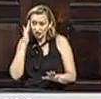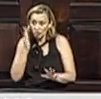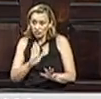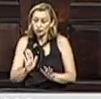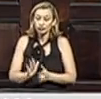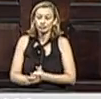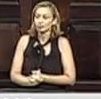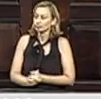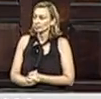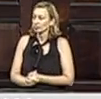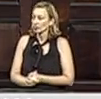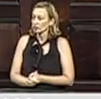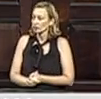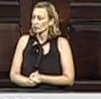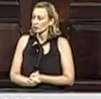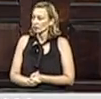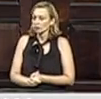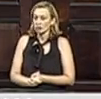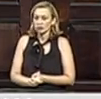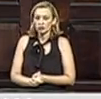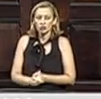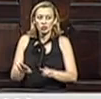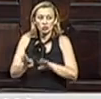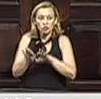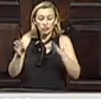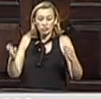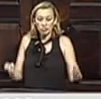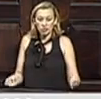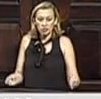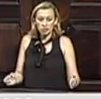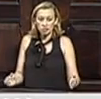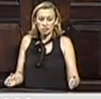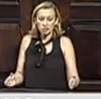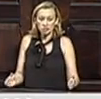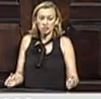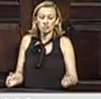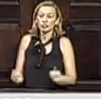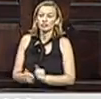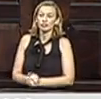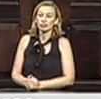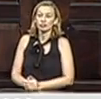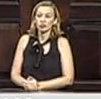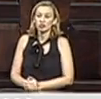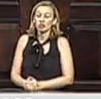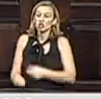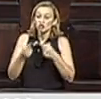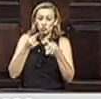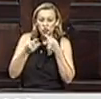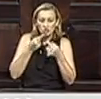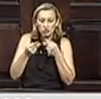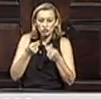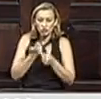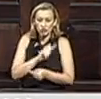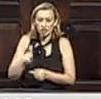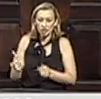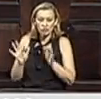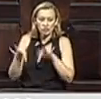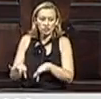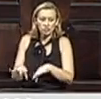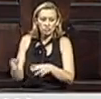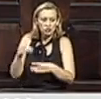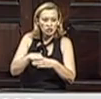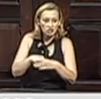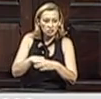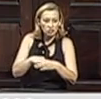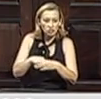modificativa. Então, a sobre a mesa requerimento de destaque a emenda 53. Em discussão, não havendo que queira discutir, encerra a discussão. Em